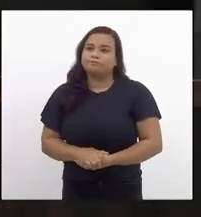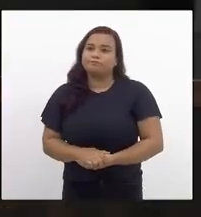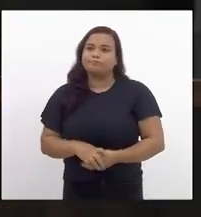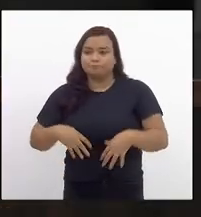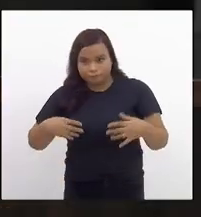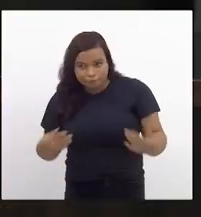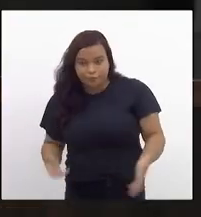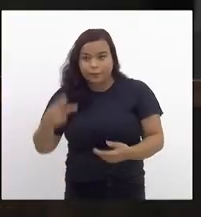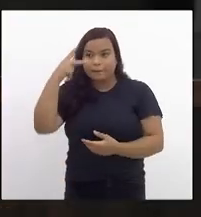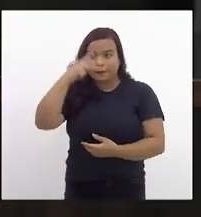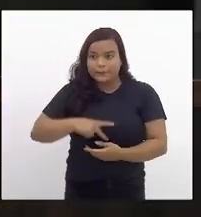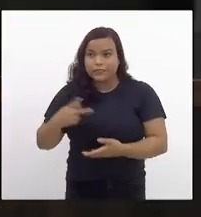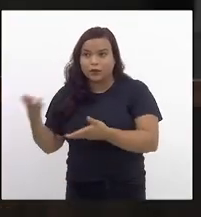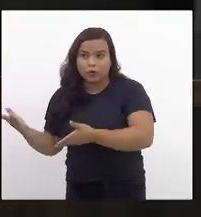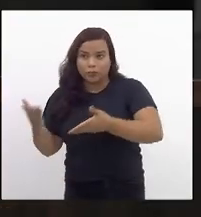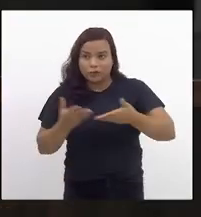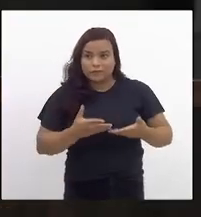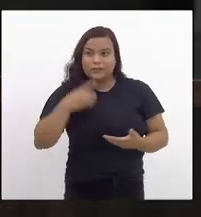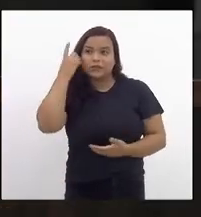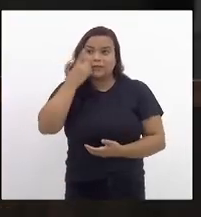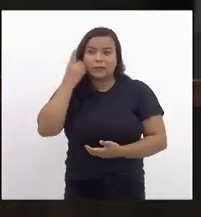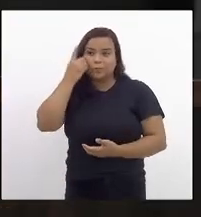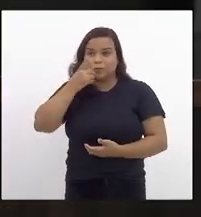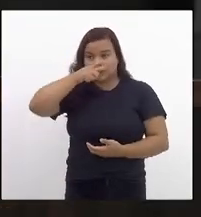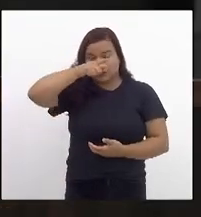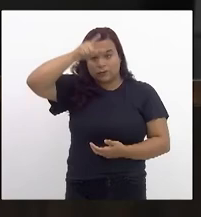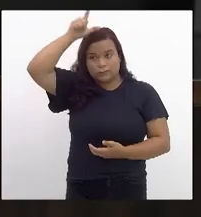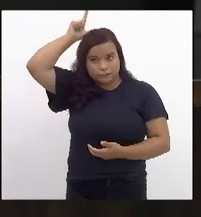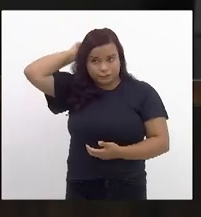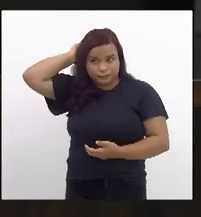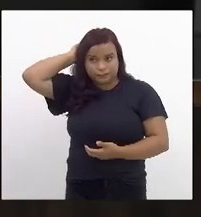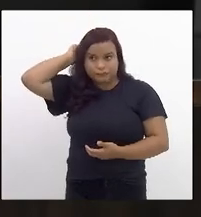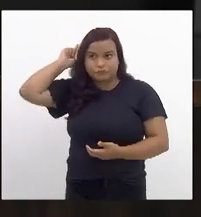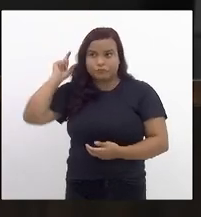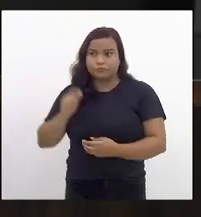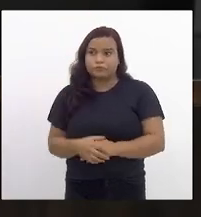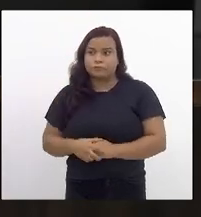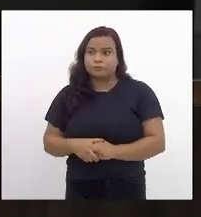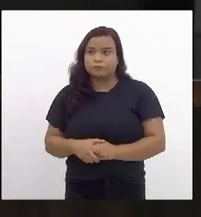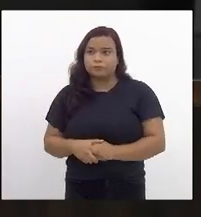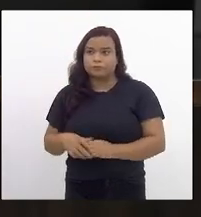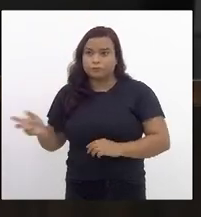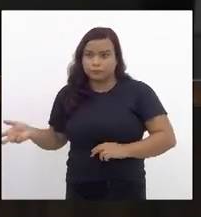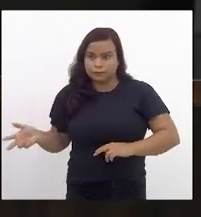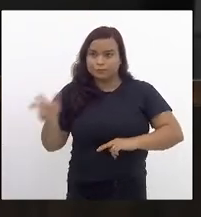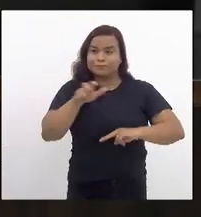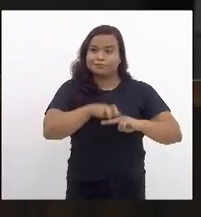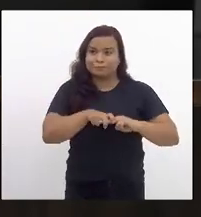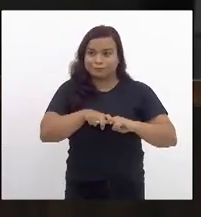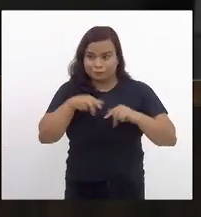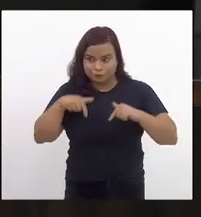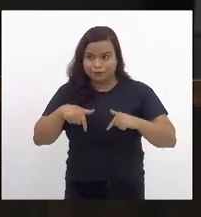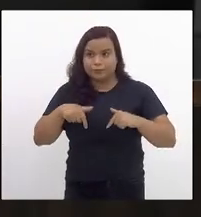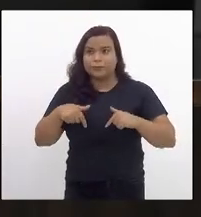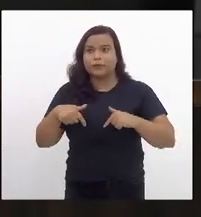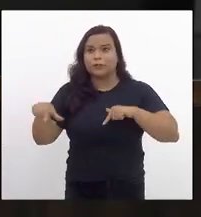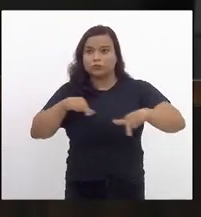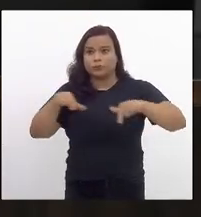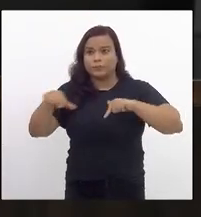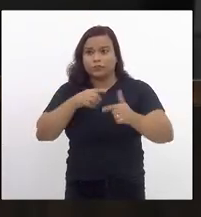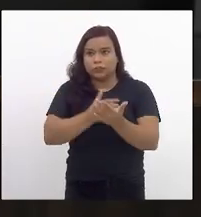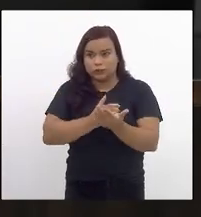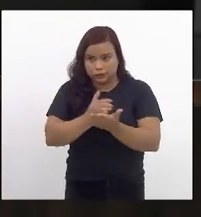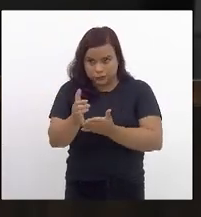presidência convido Nobre Deputado Luiz Paulo para conduzir aqui o expediente inicial para que eu